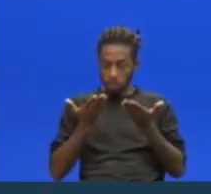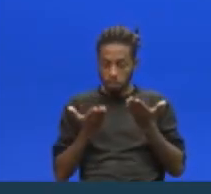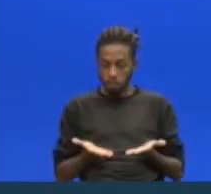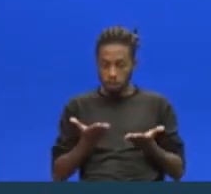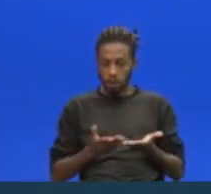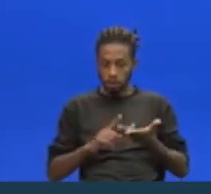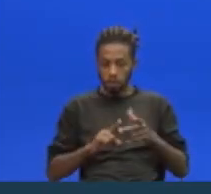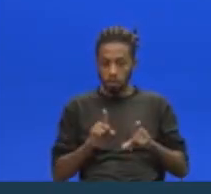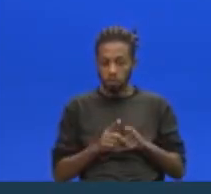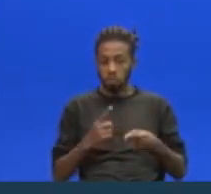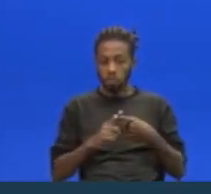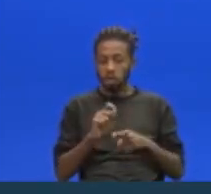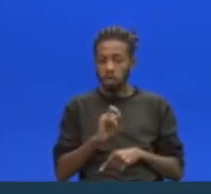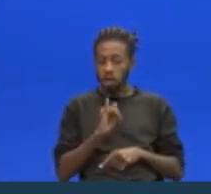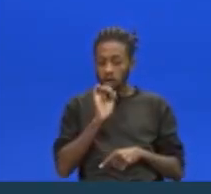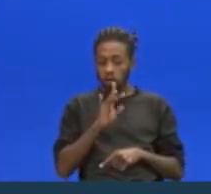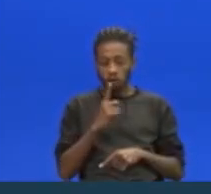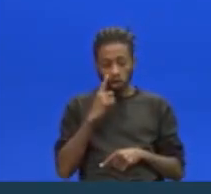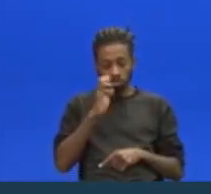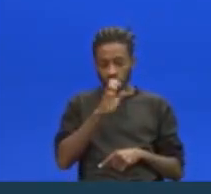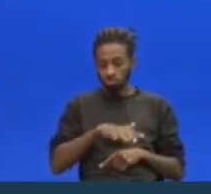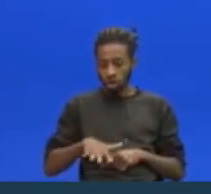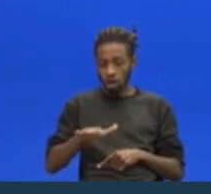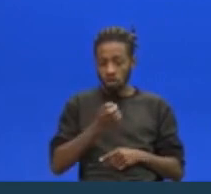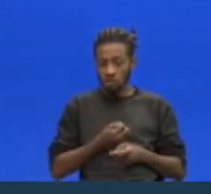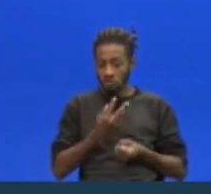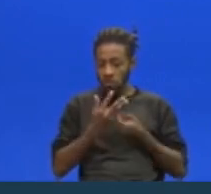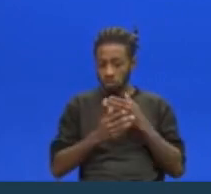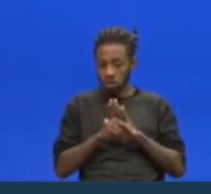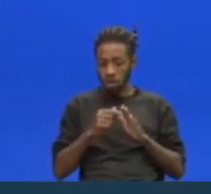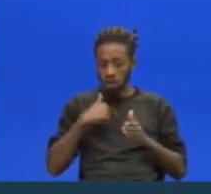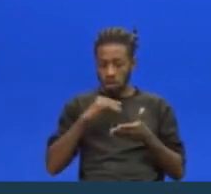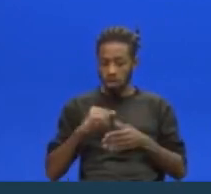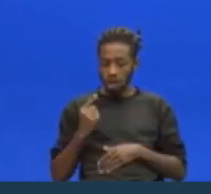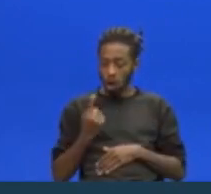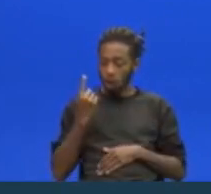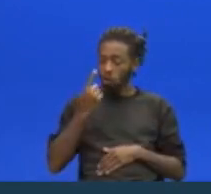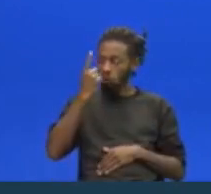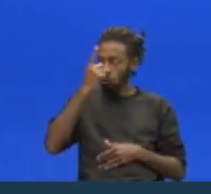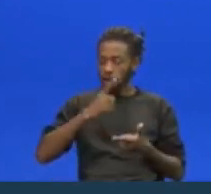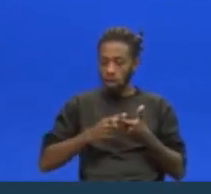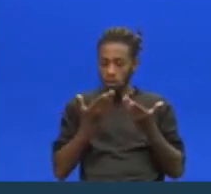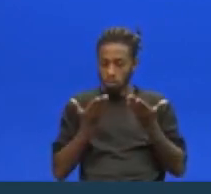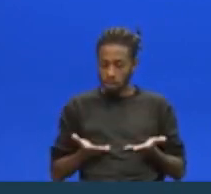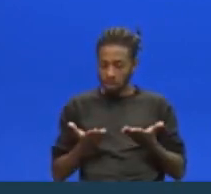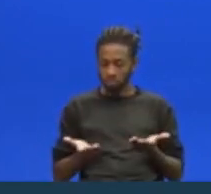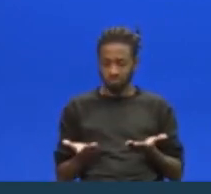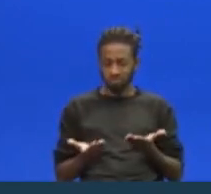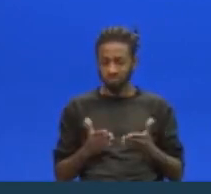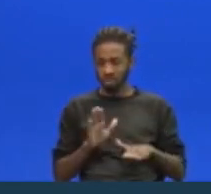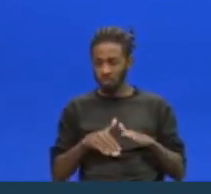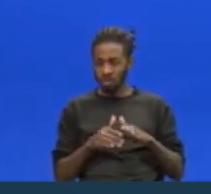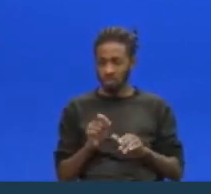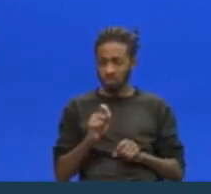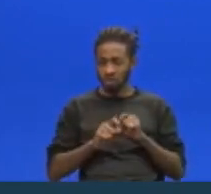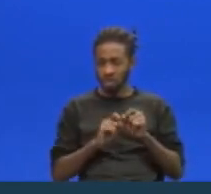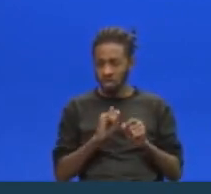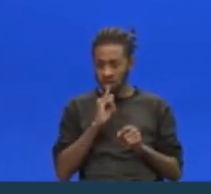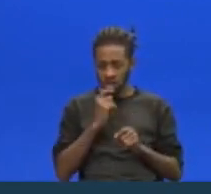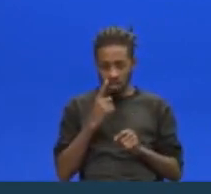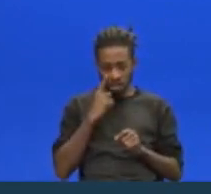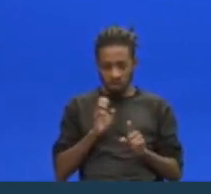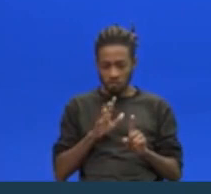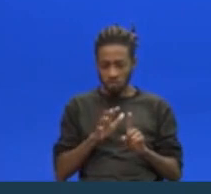ecológicos porque eles têm como base a população geral, um grupo geral. E aí esses elementos podem não ser devidamente